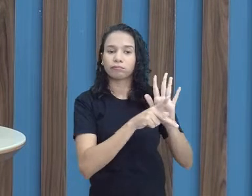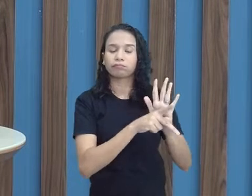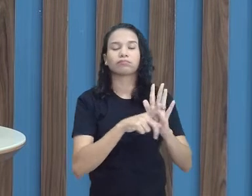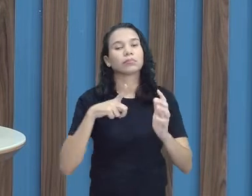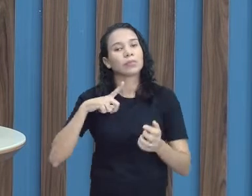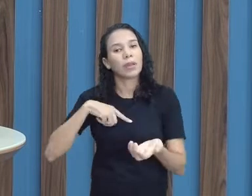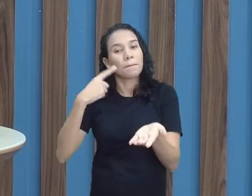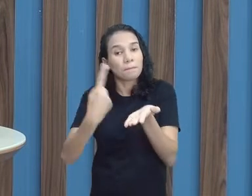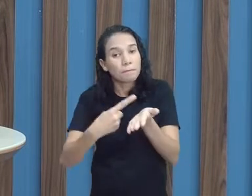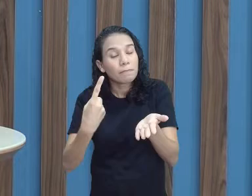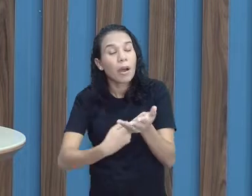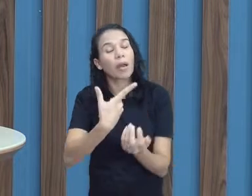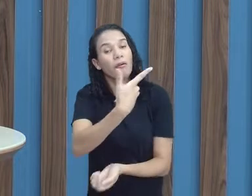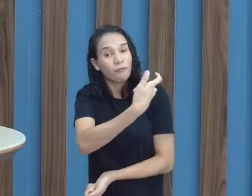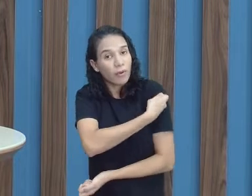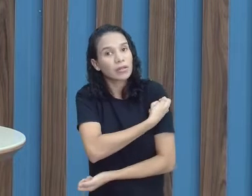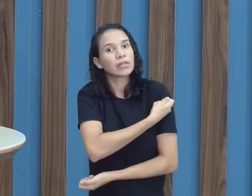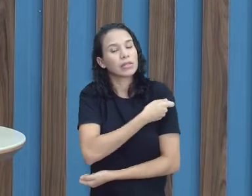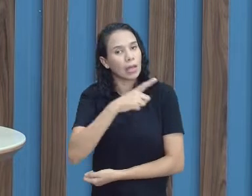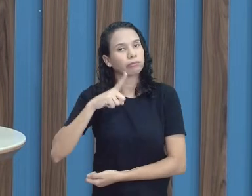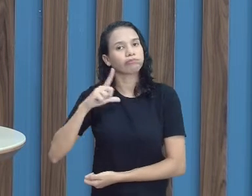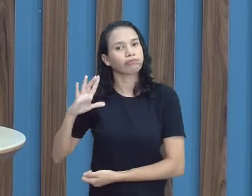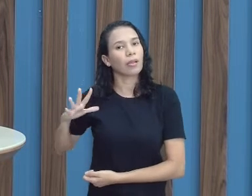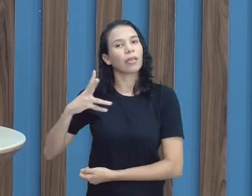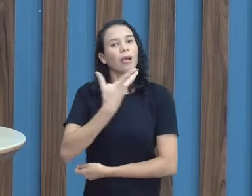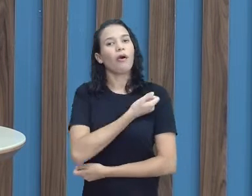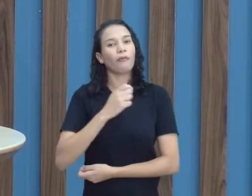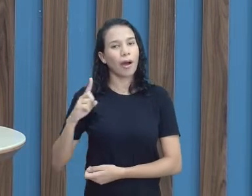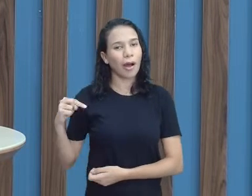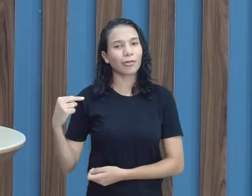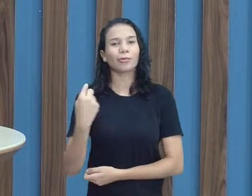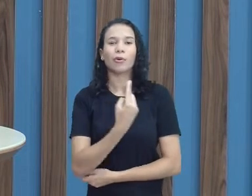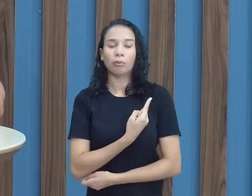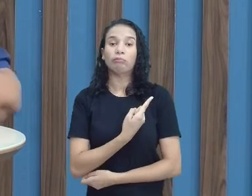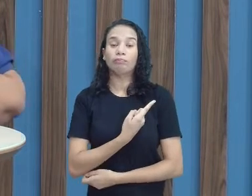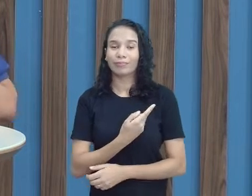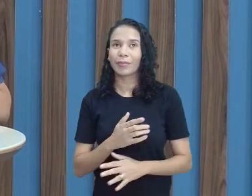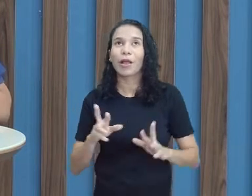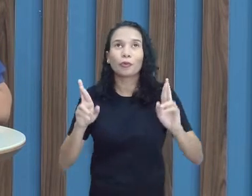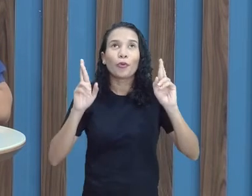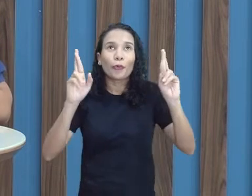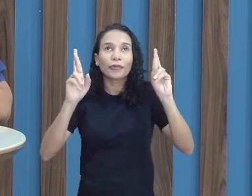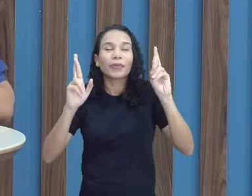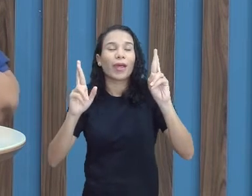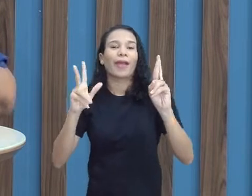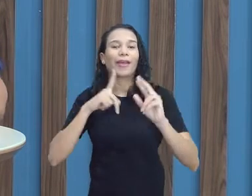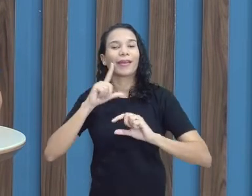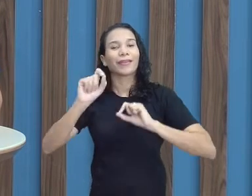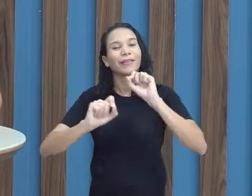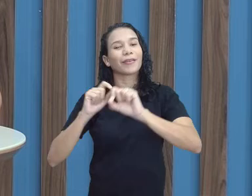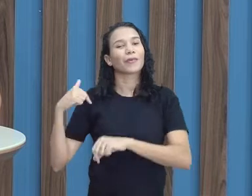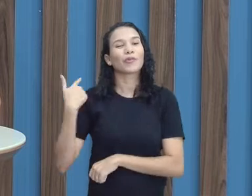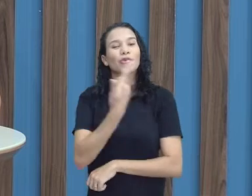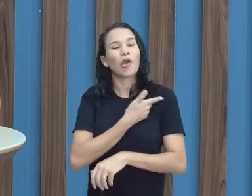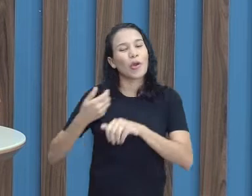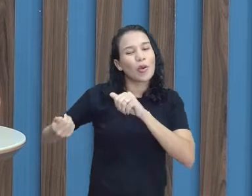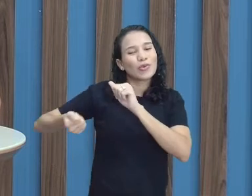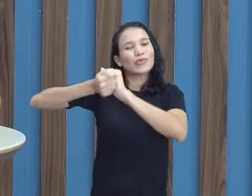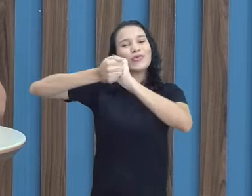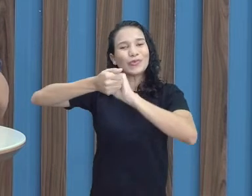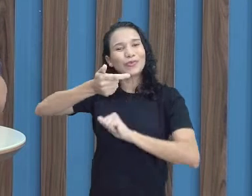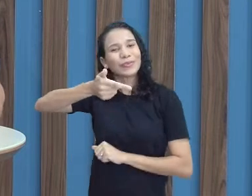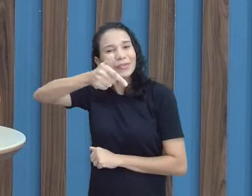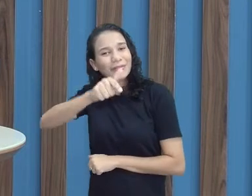aí, porque a vacina, gente, é quem vai nos salvar. Logo, logo, eu acredito que nós estaremos juntos de novo,